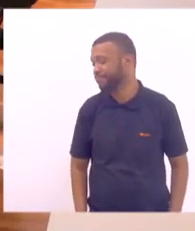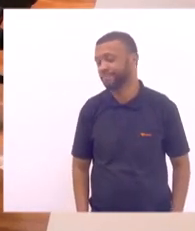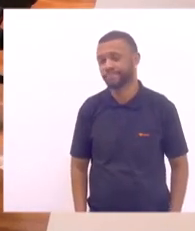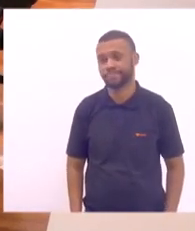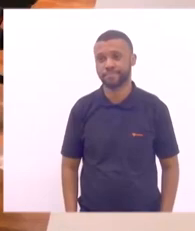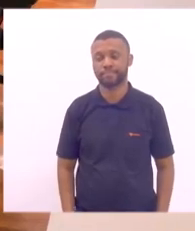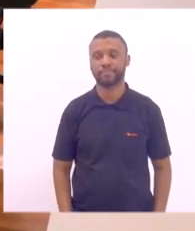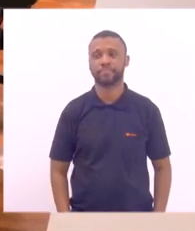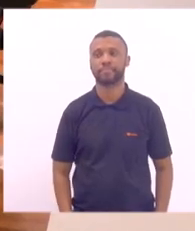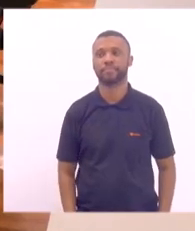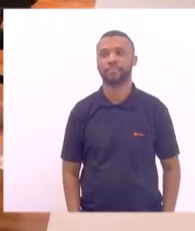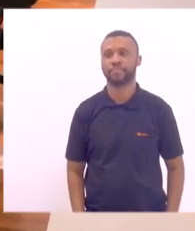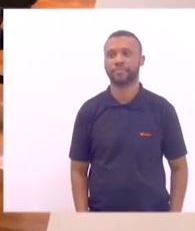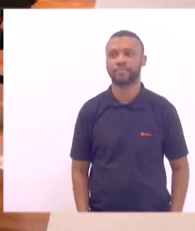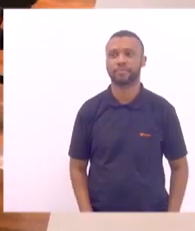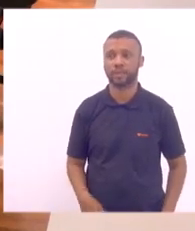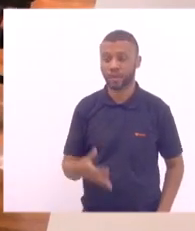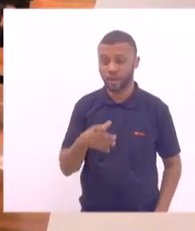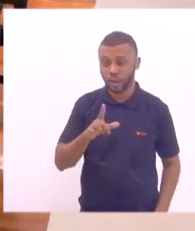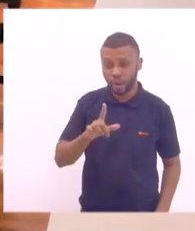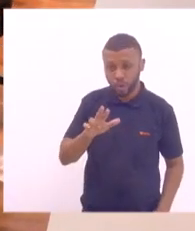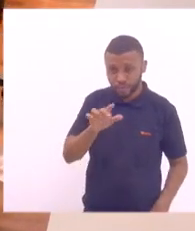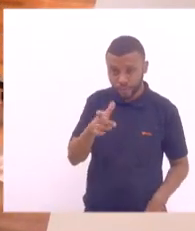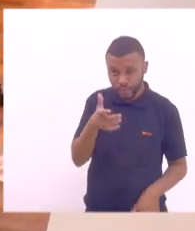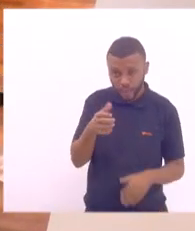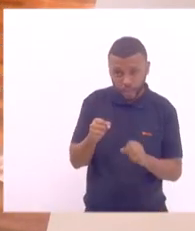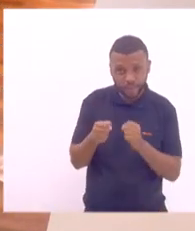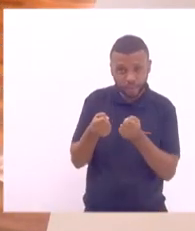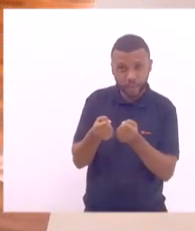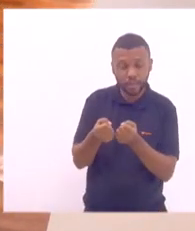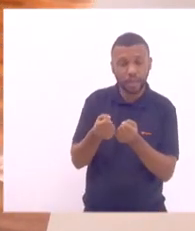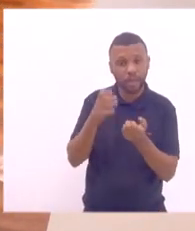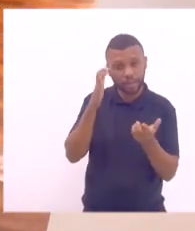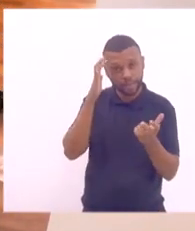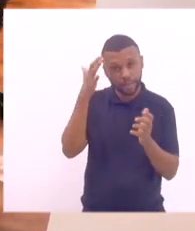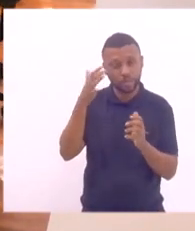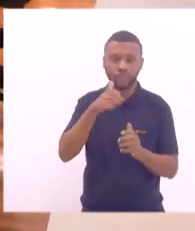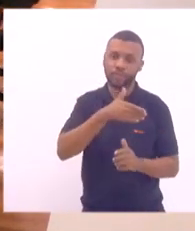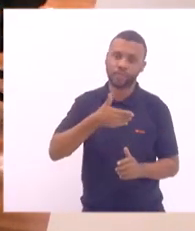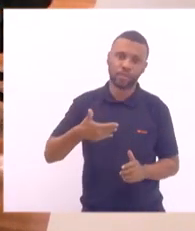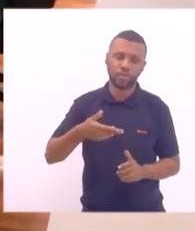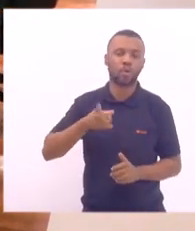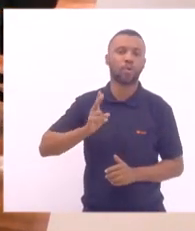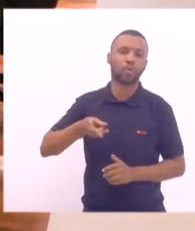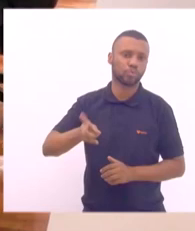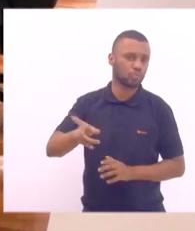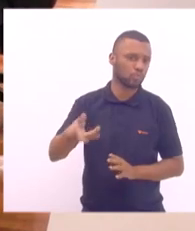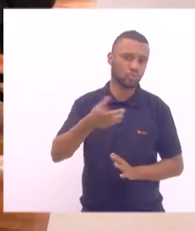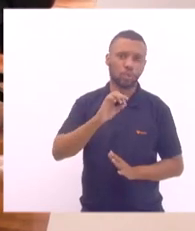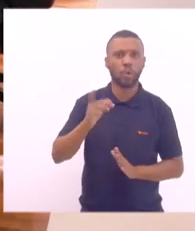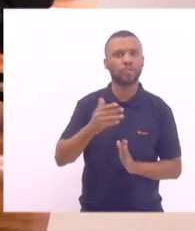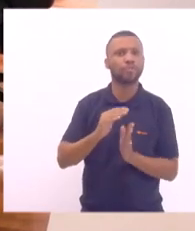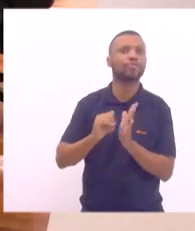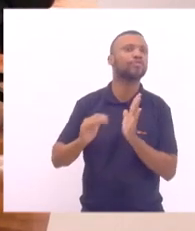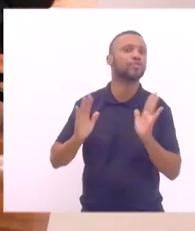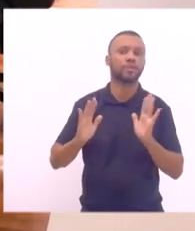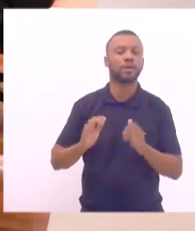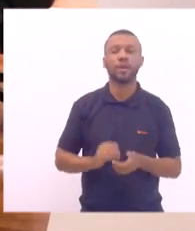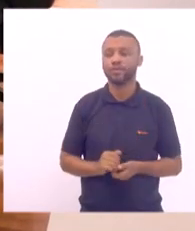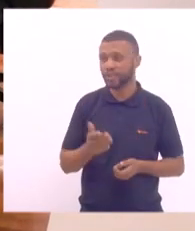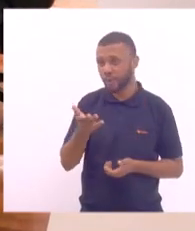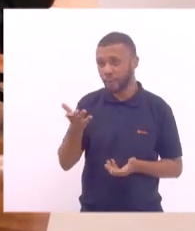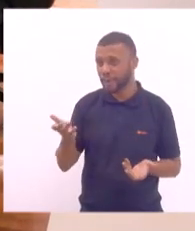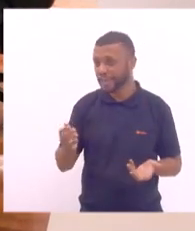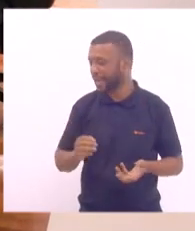Olha só, quer defender, Luiz? Que a determinação do governo é para manter. Ou então a gente tira. Isso, presidente. Isso tem que